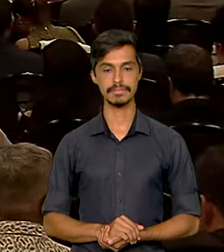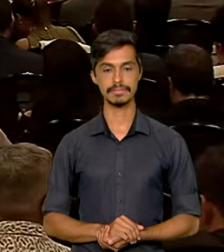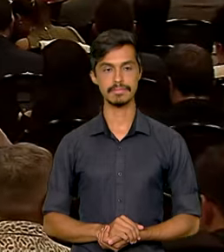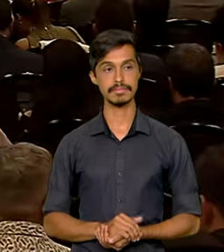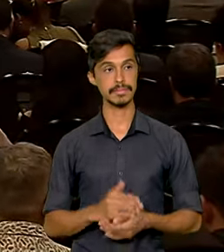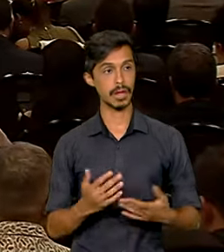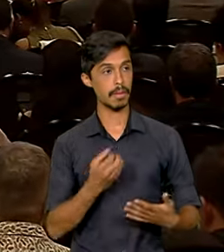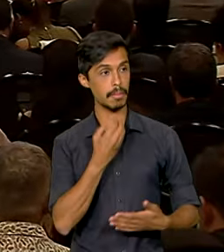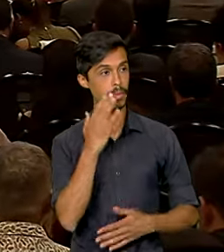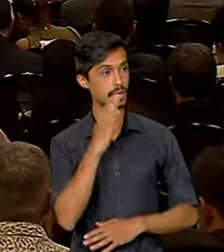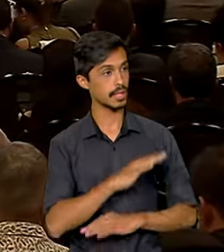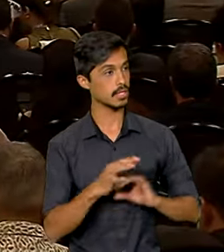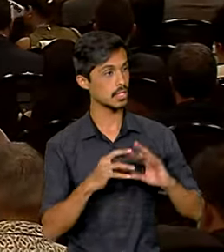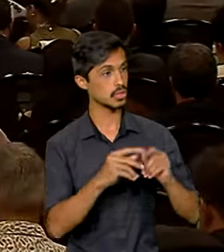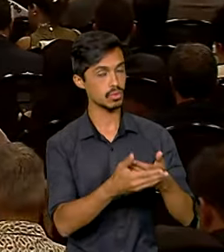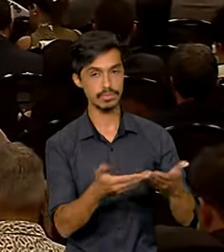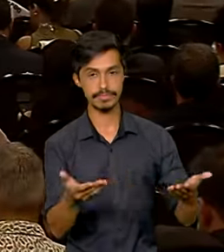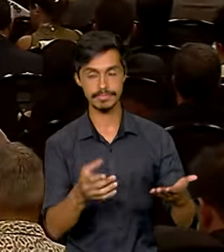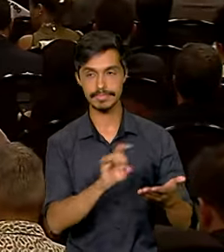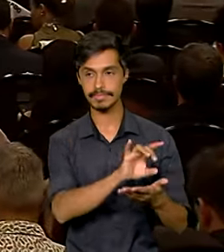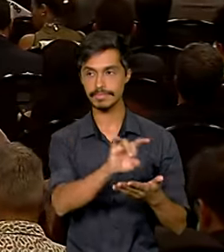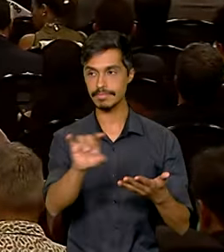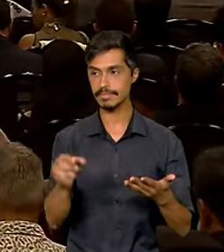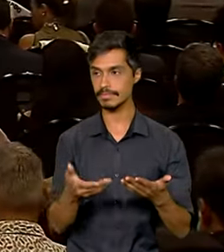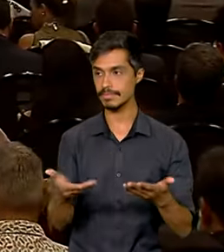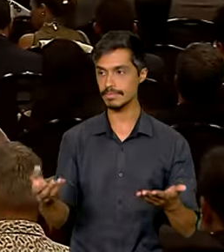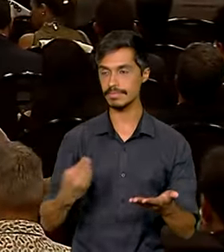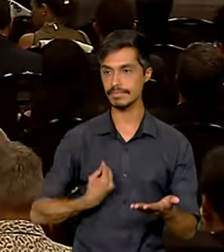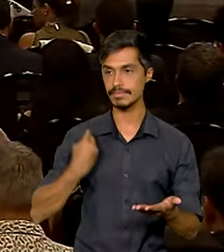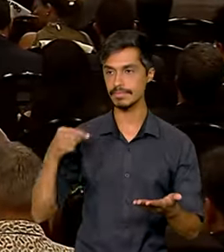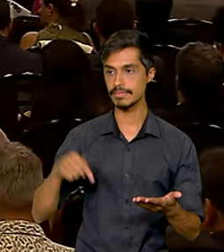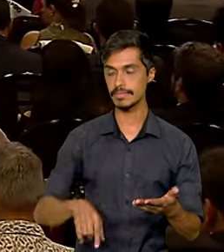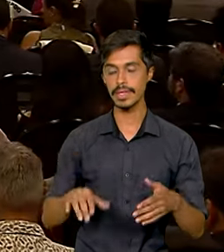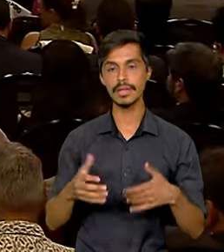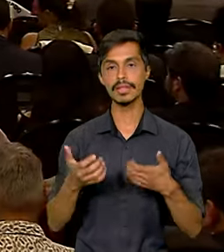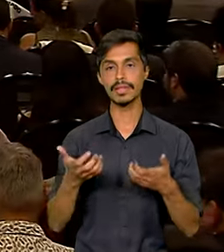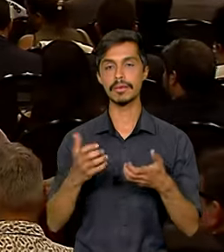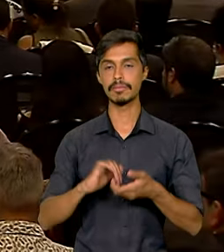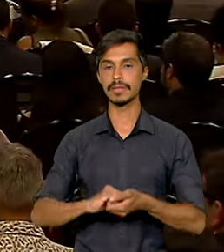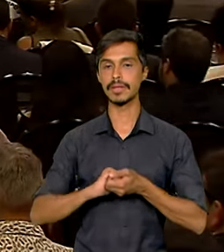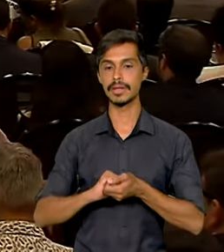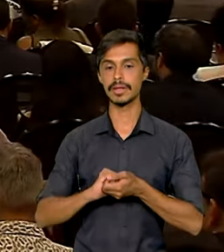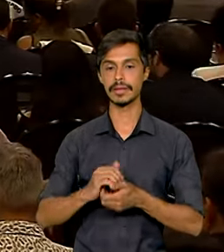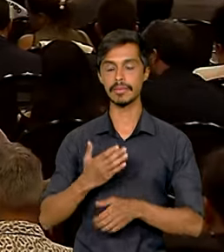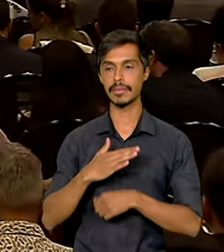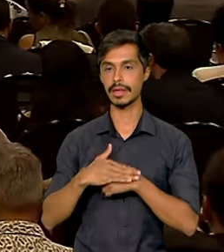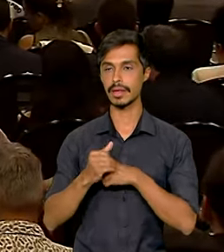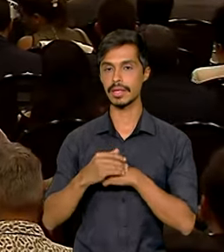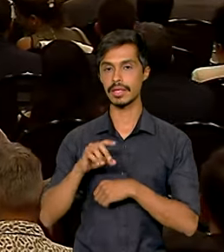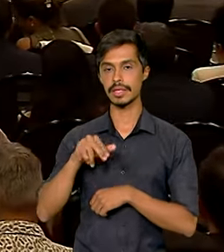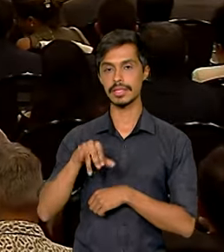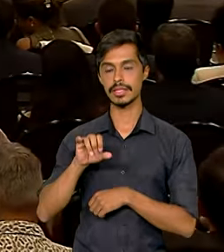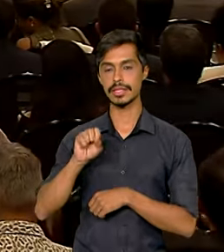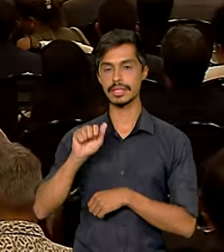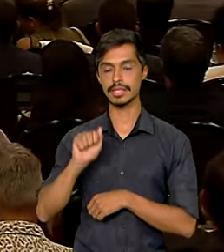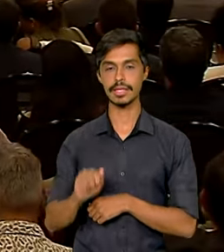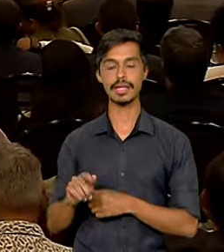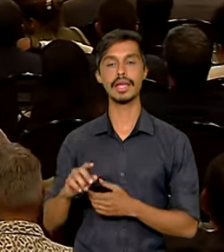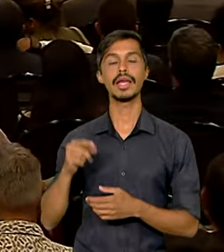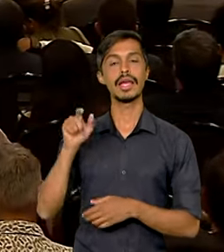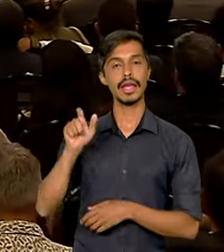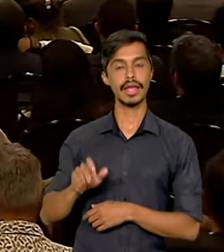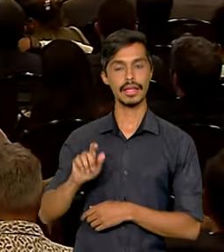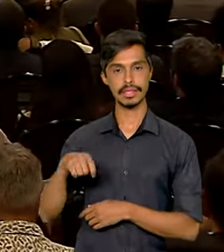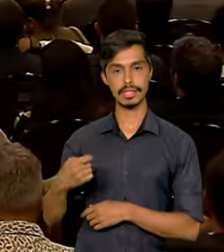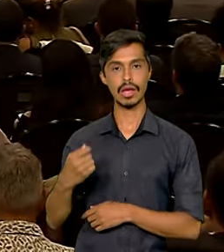Muito boa tarde a cada um e a cada um de vocês aqui presentes. Quero saudar minha querida Nízia, ministra de Estado da Saúde,